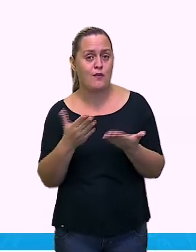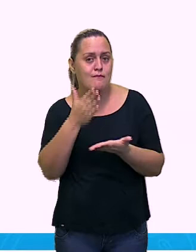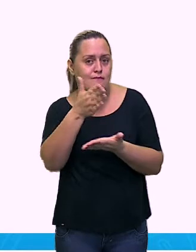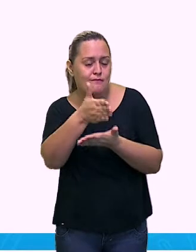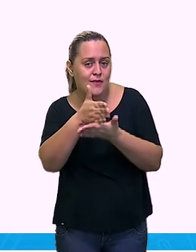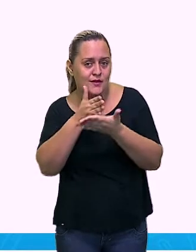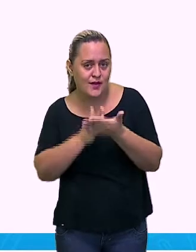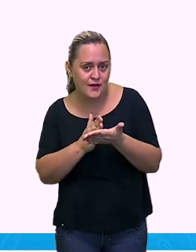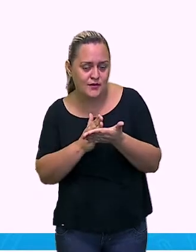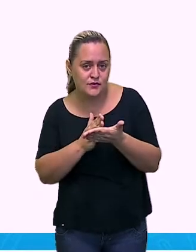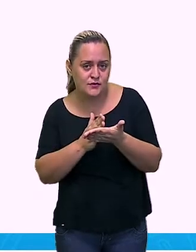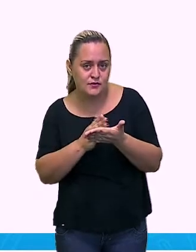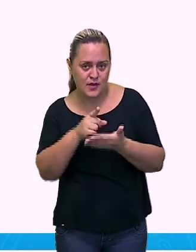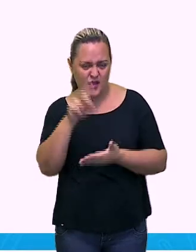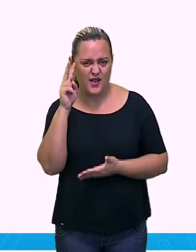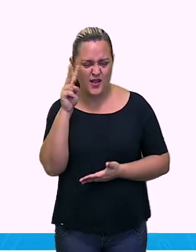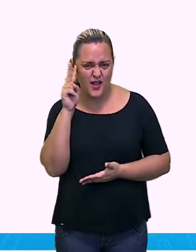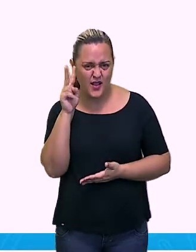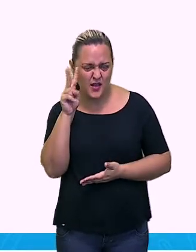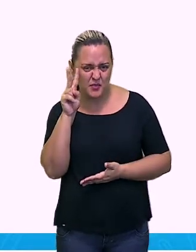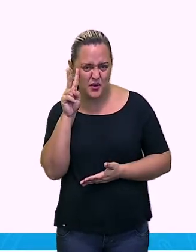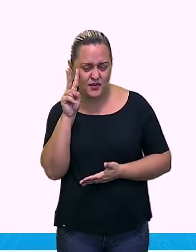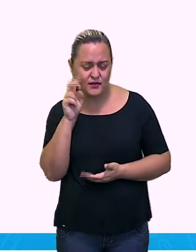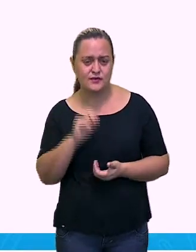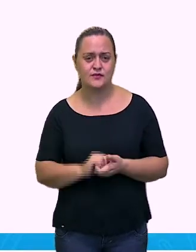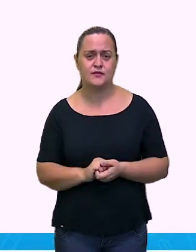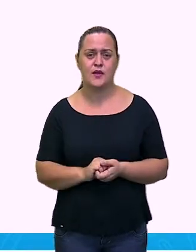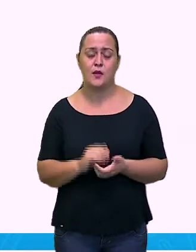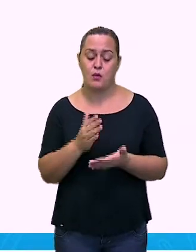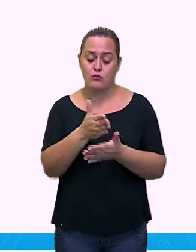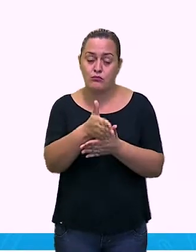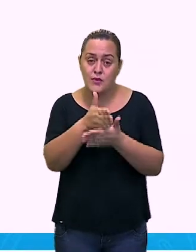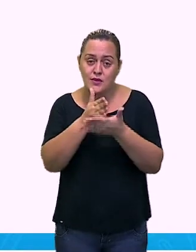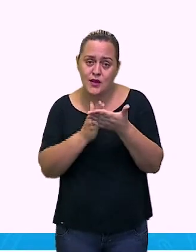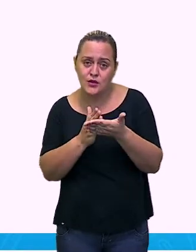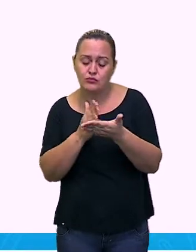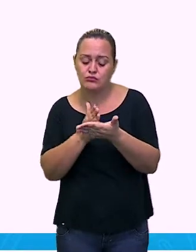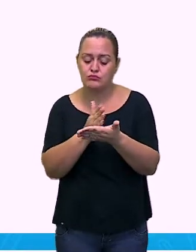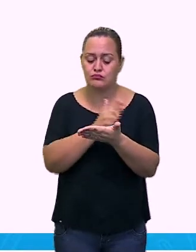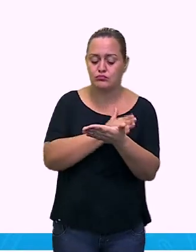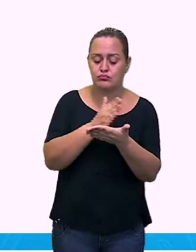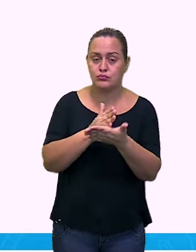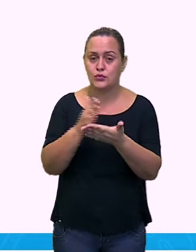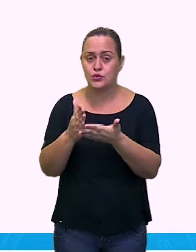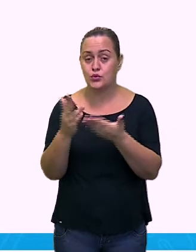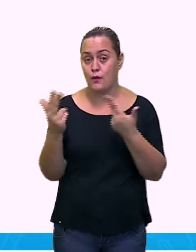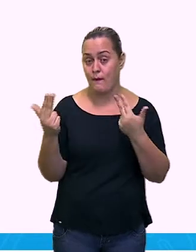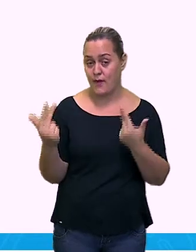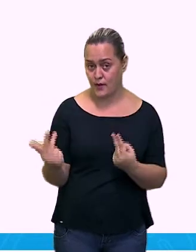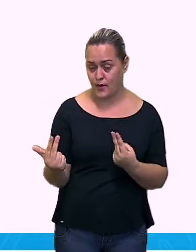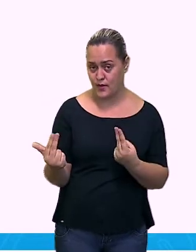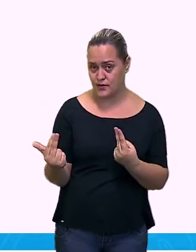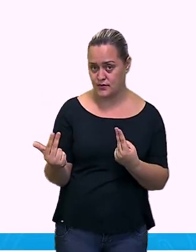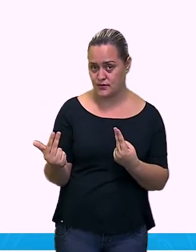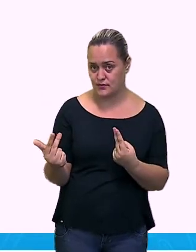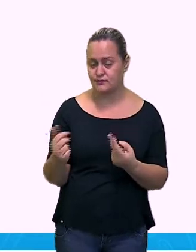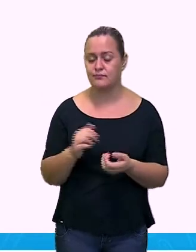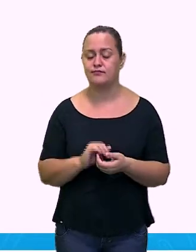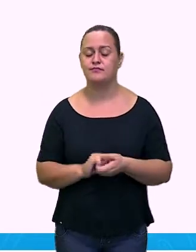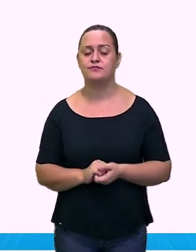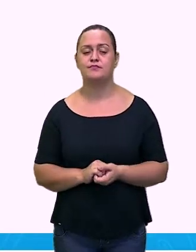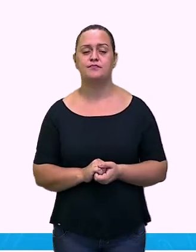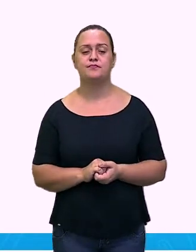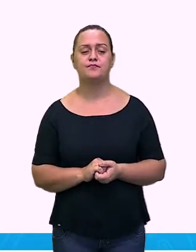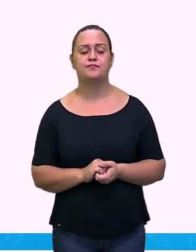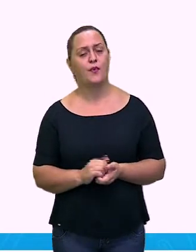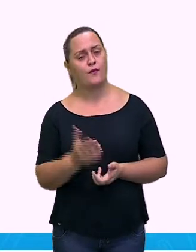lembra o que é metade é quando eu reparto em duas partes iguais Então vamos